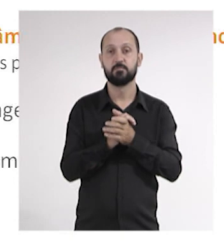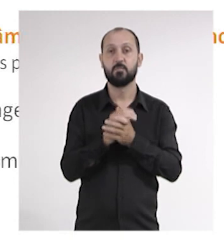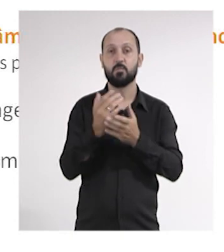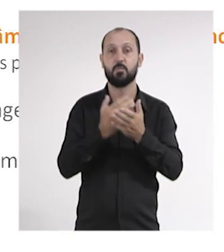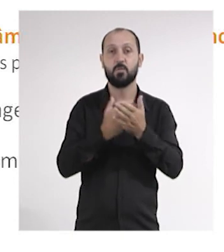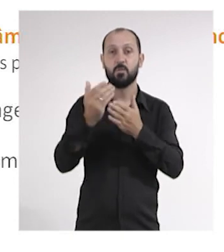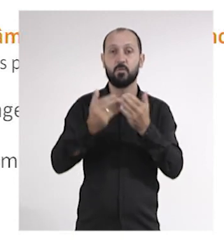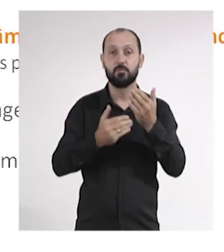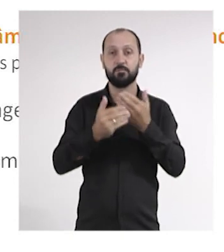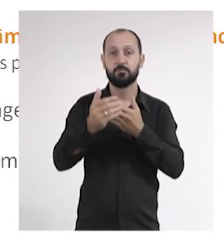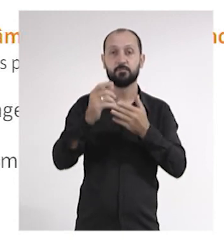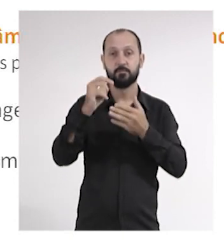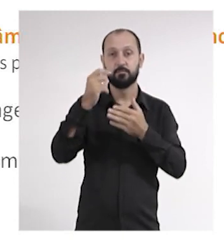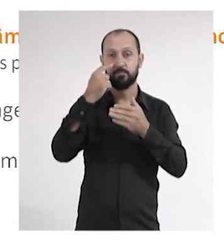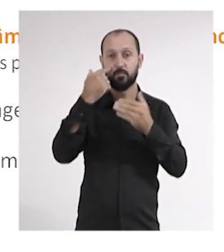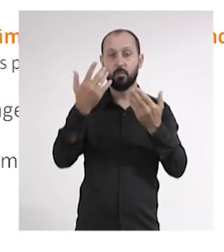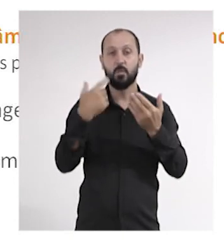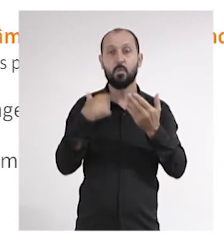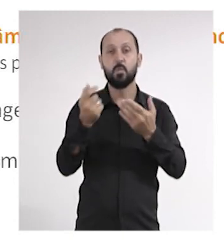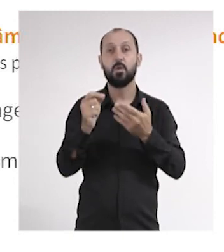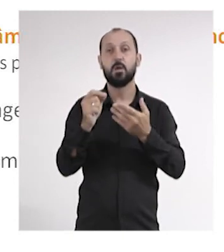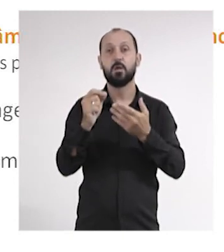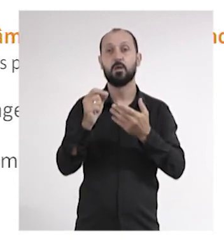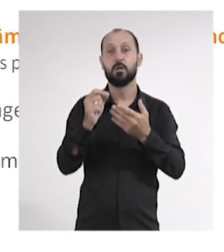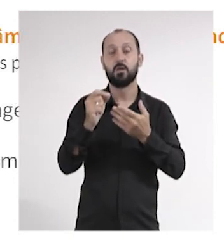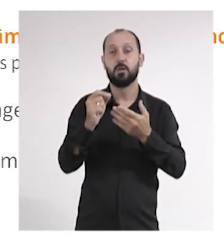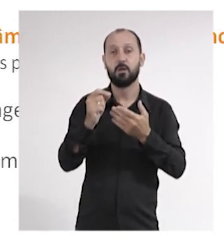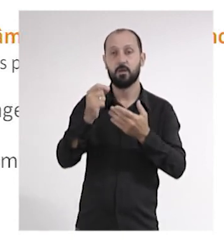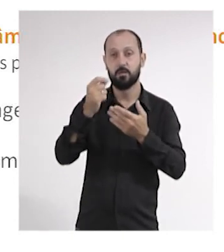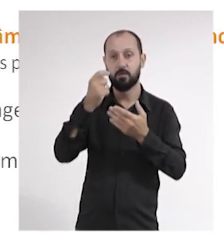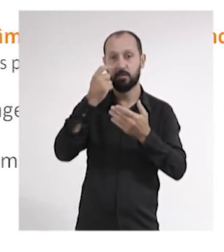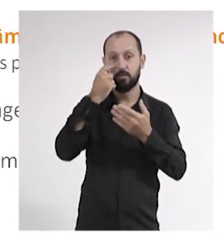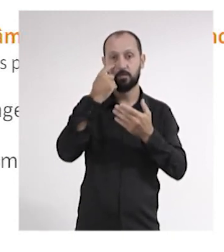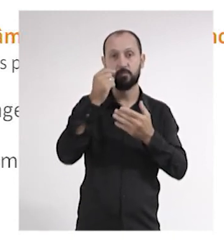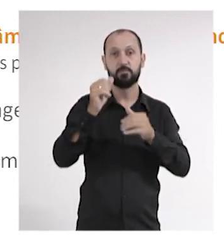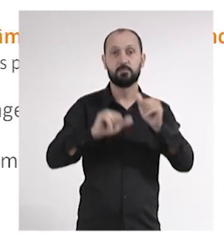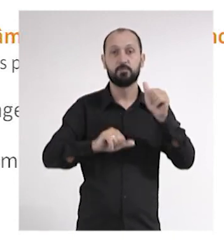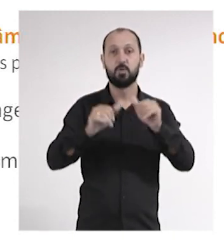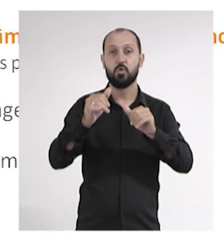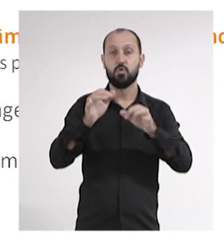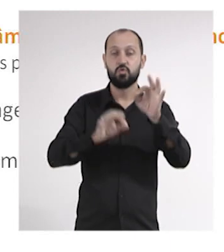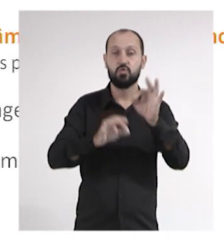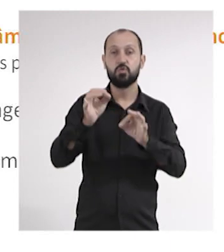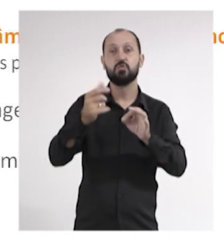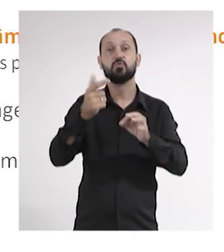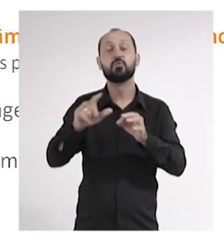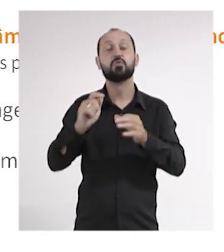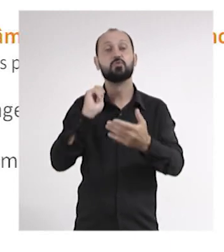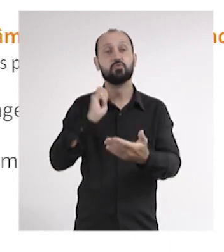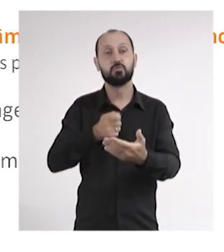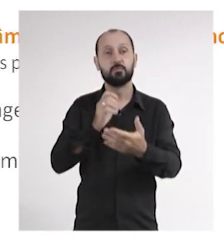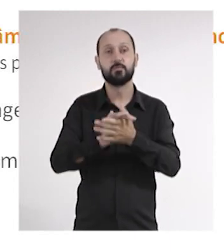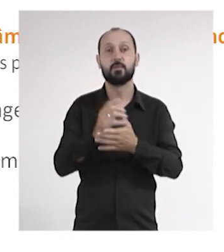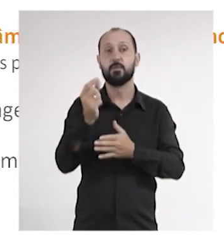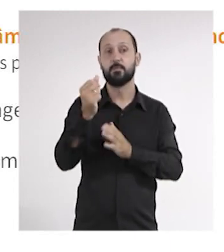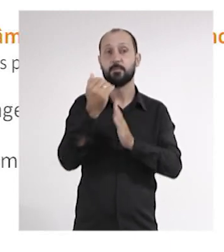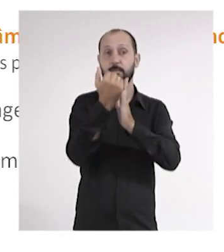de deságio. Qual será o critério de julgamento nessa relicitação? Será a menor